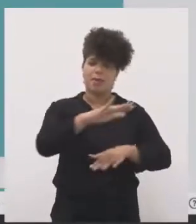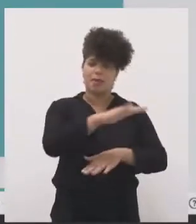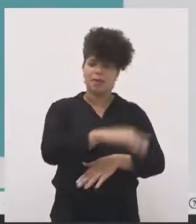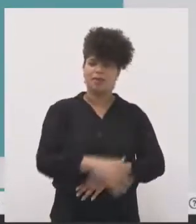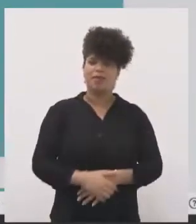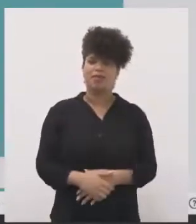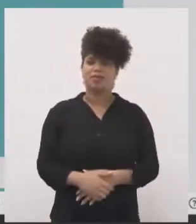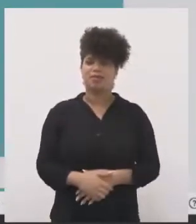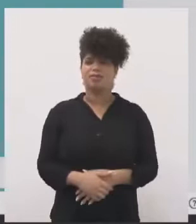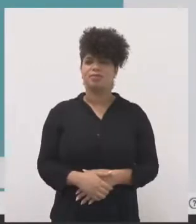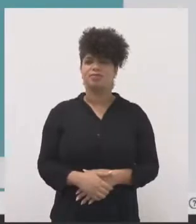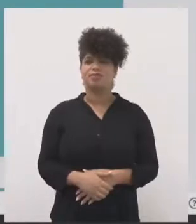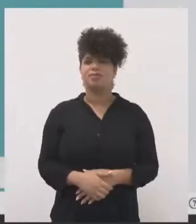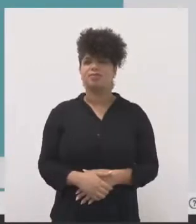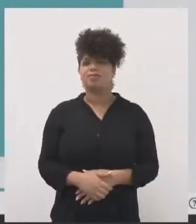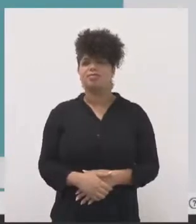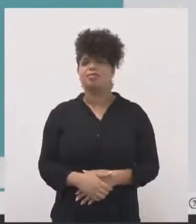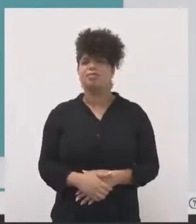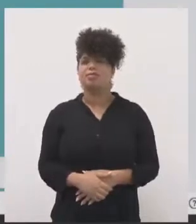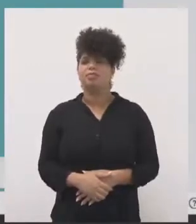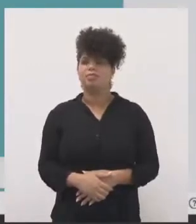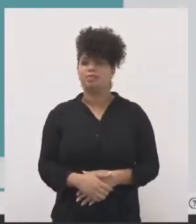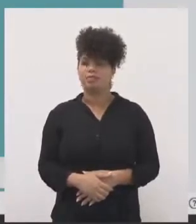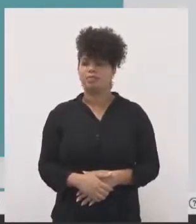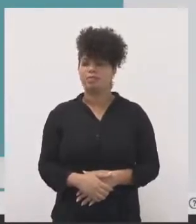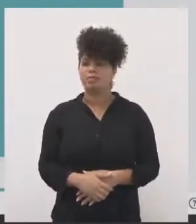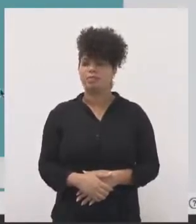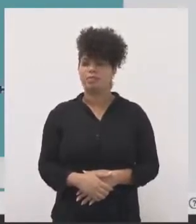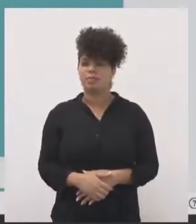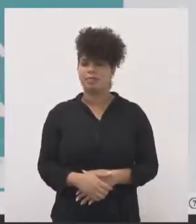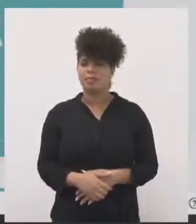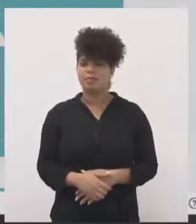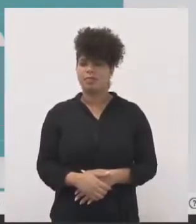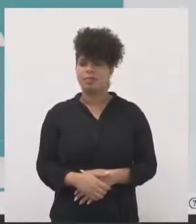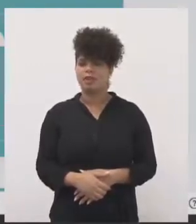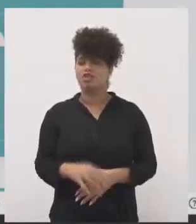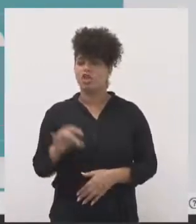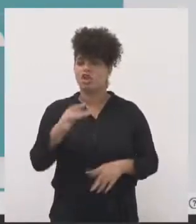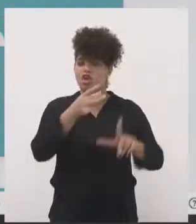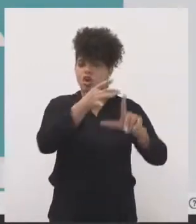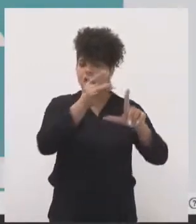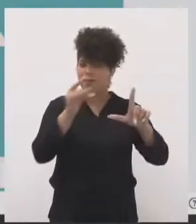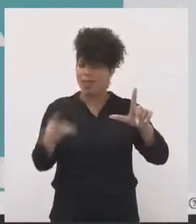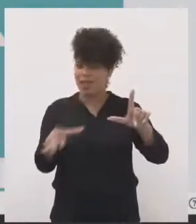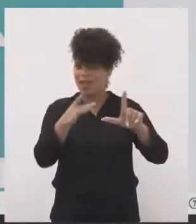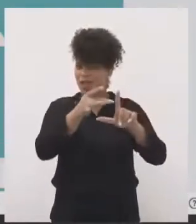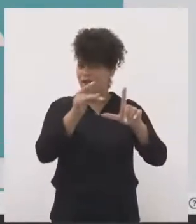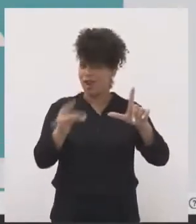Copiá-las para lá também. Deixa eu pegar. Ctrl C, Ctrl V, tá? Faz a mágica.